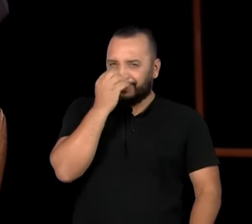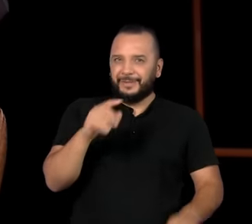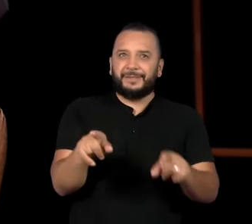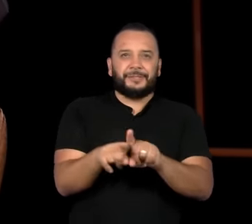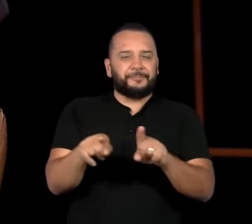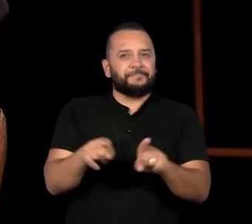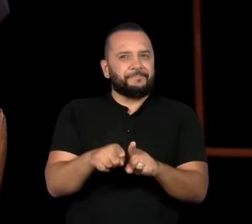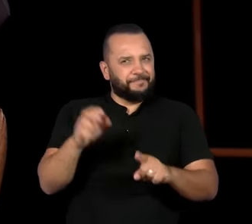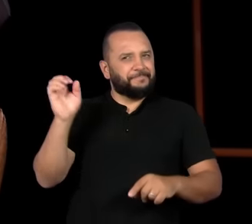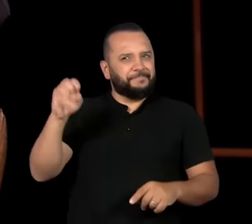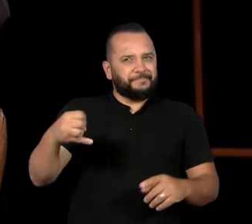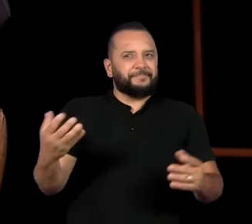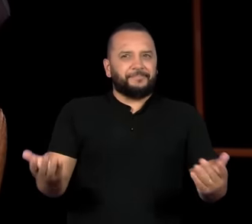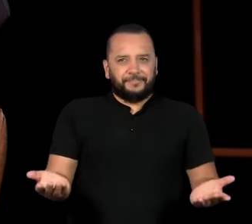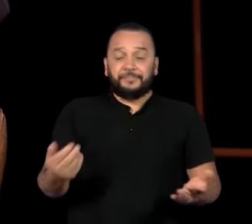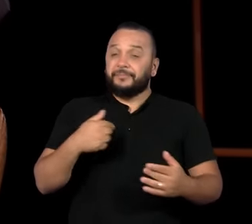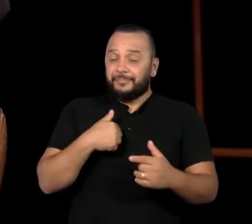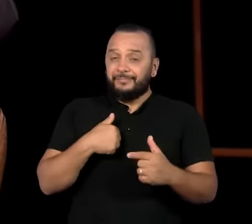um tempo